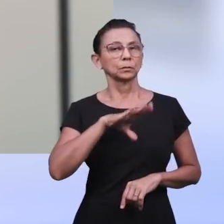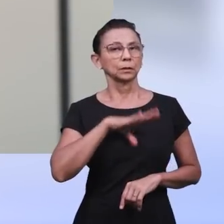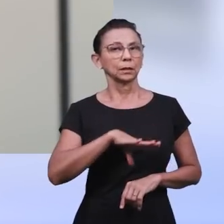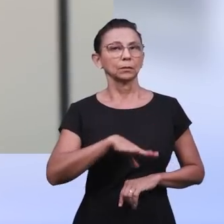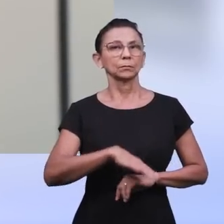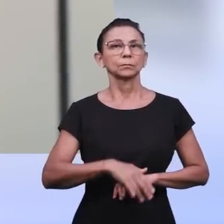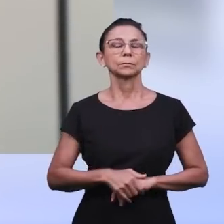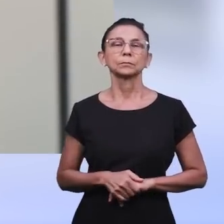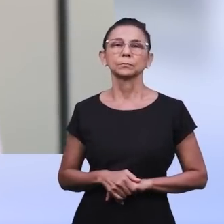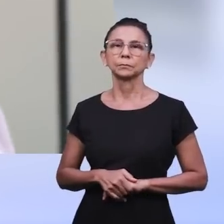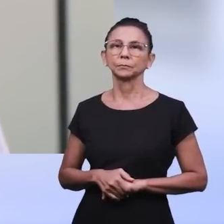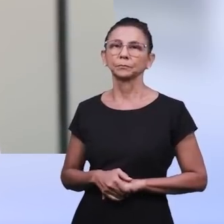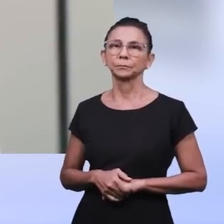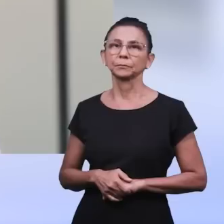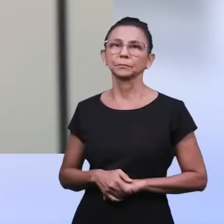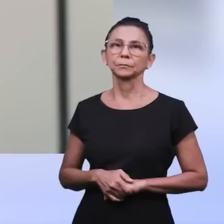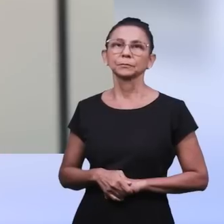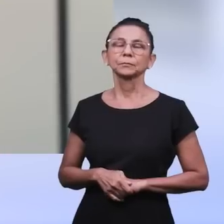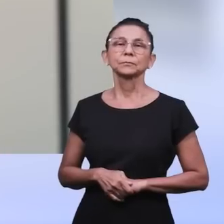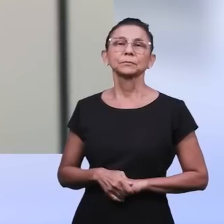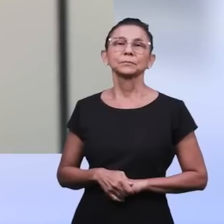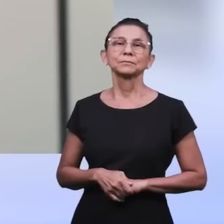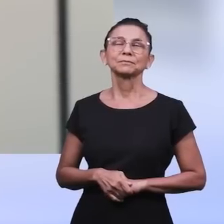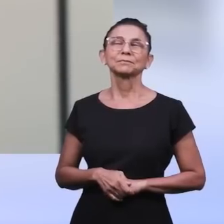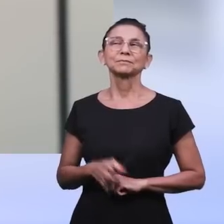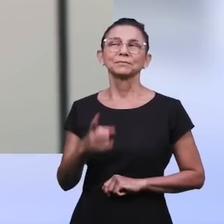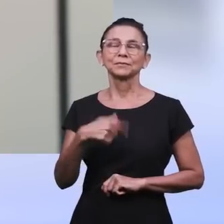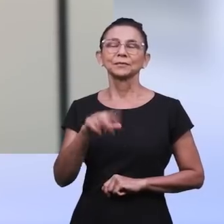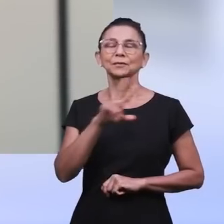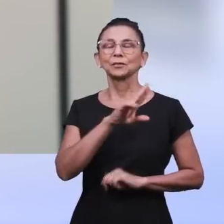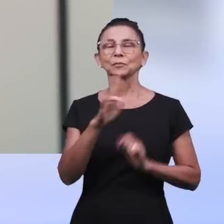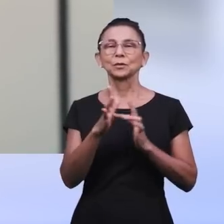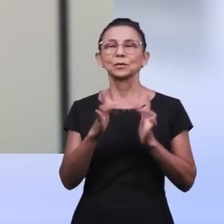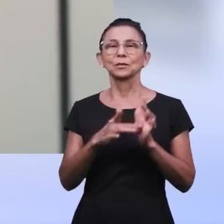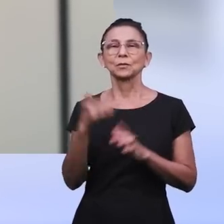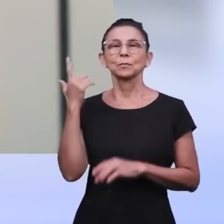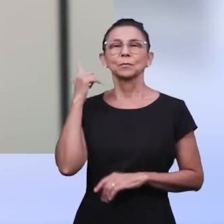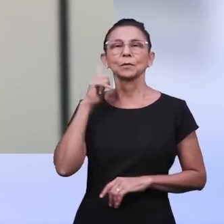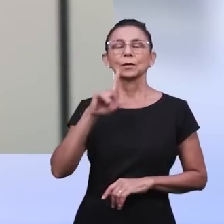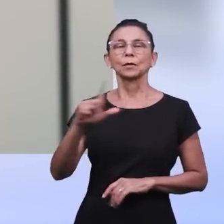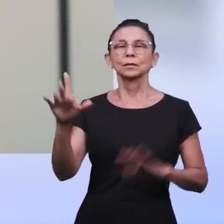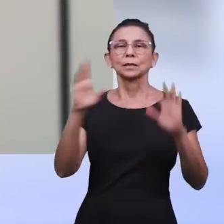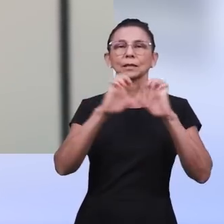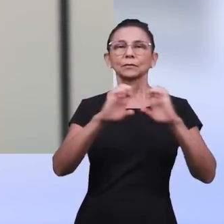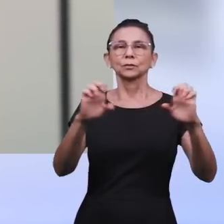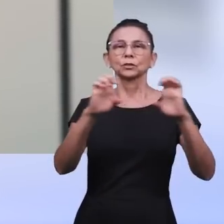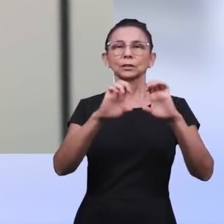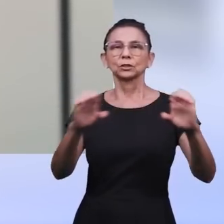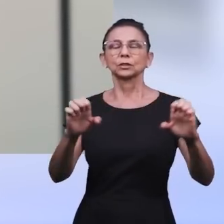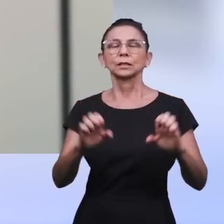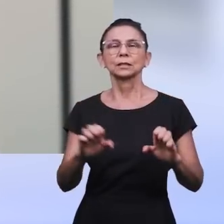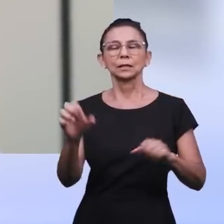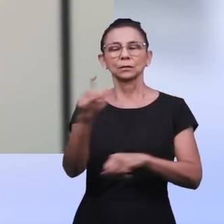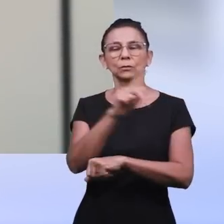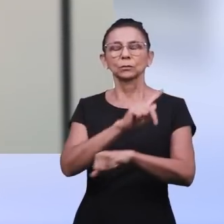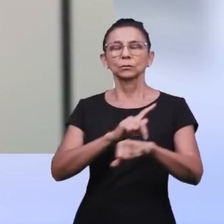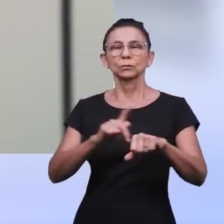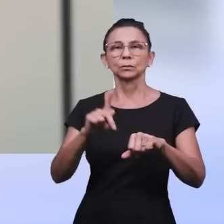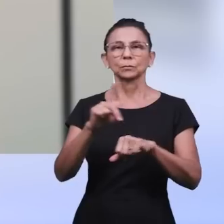em nome de Jesus, vamos alcançar todos os países da Europa Ocidental, esse trabalho